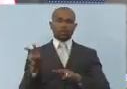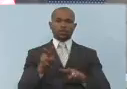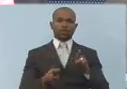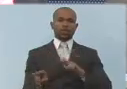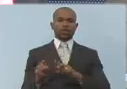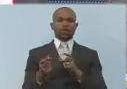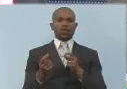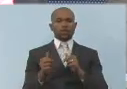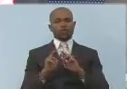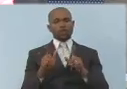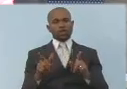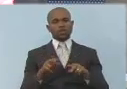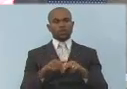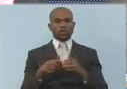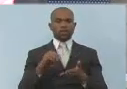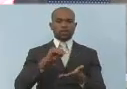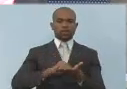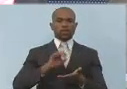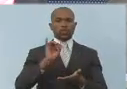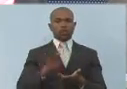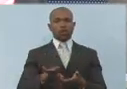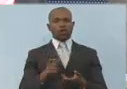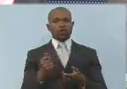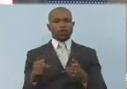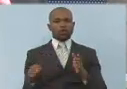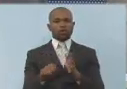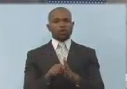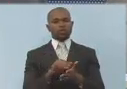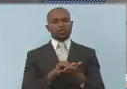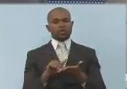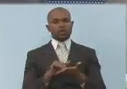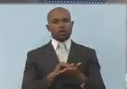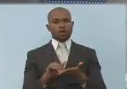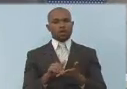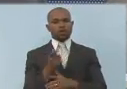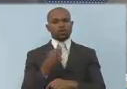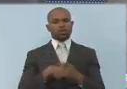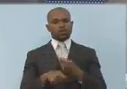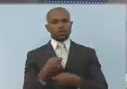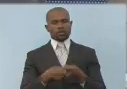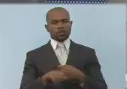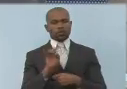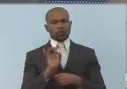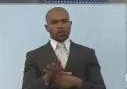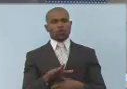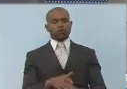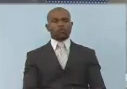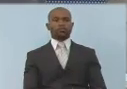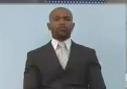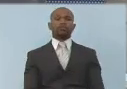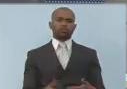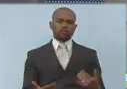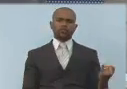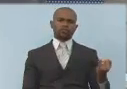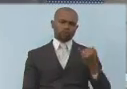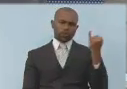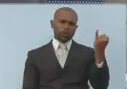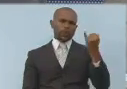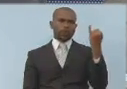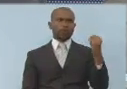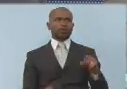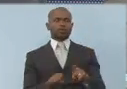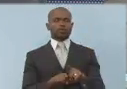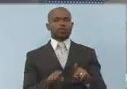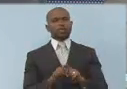diferente, mas é que aqui está considerando apenas os valores pertinentes à Secretaria de Administração. Também é importante ressaltar que, claro,